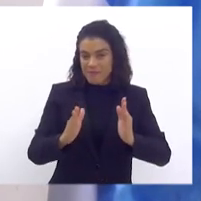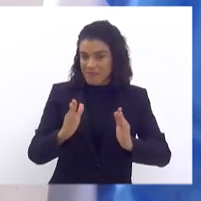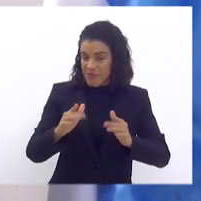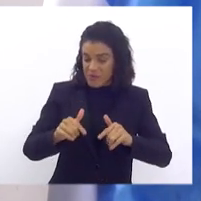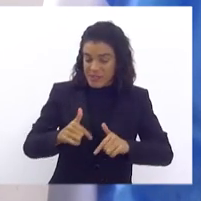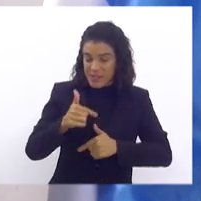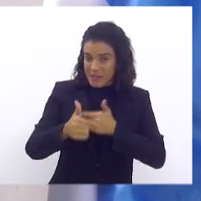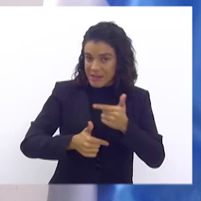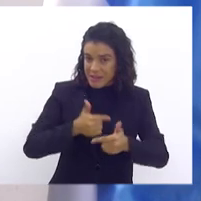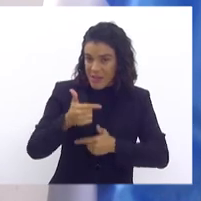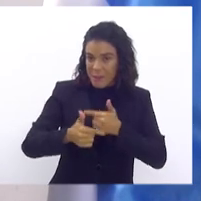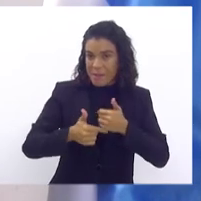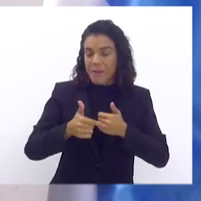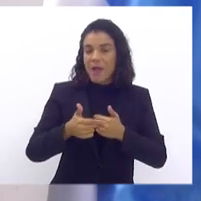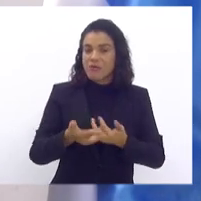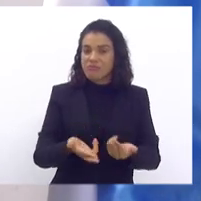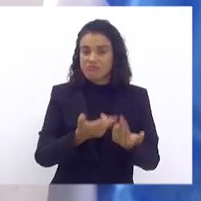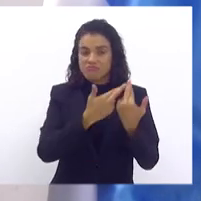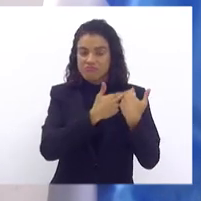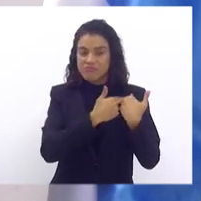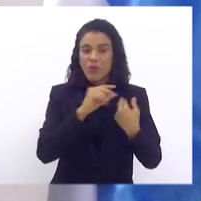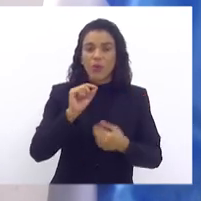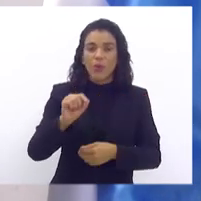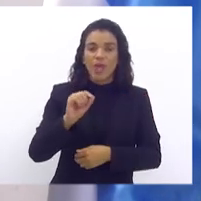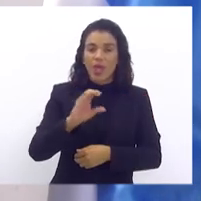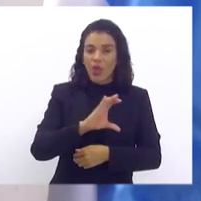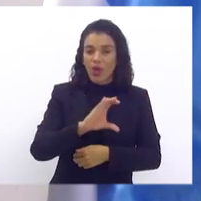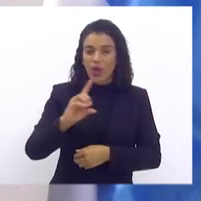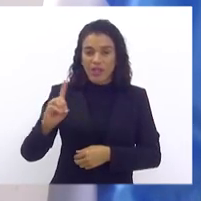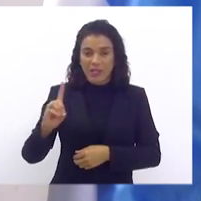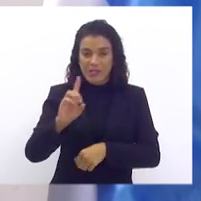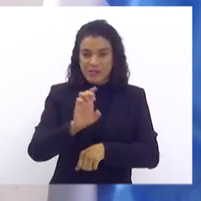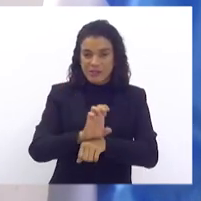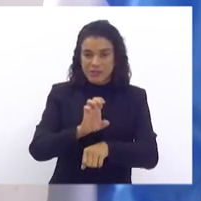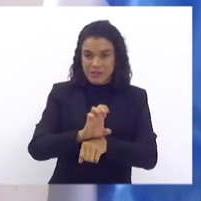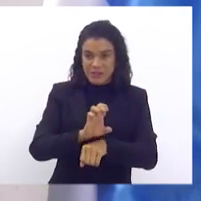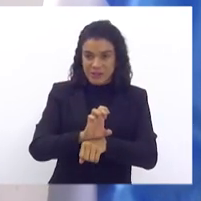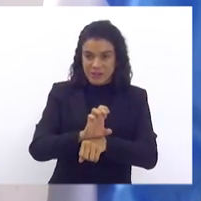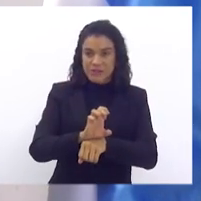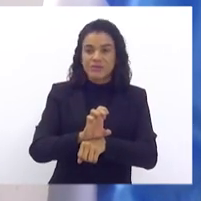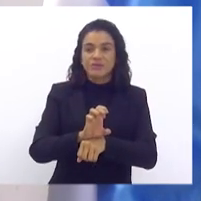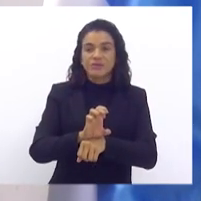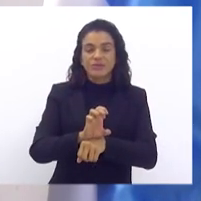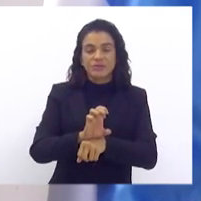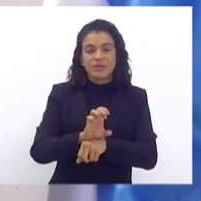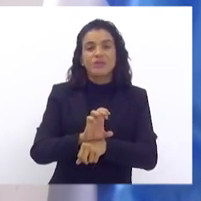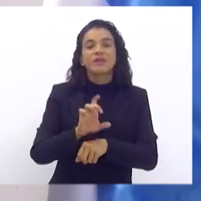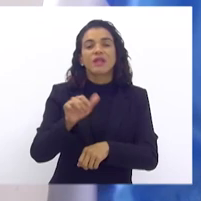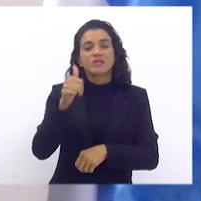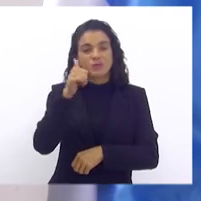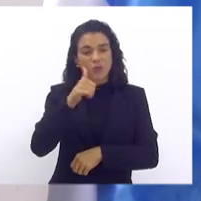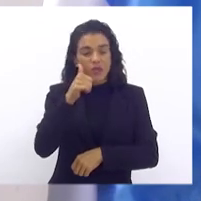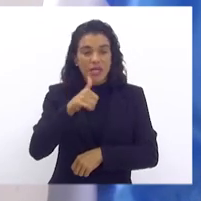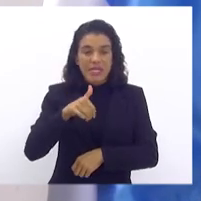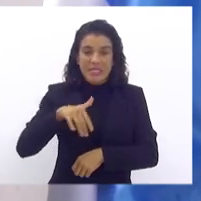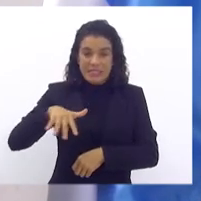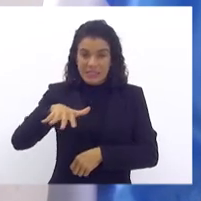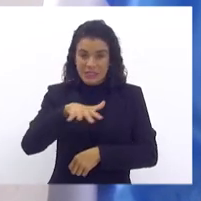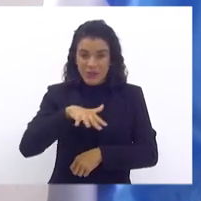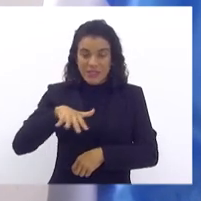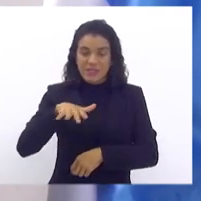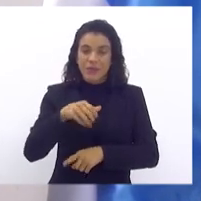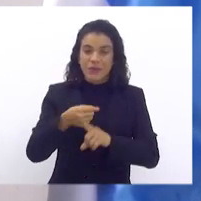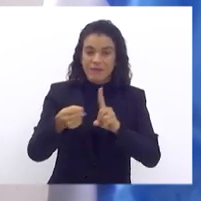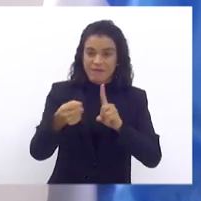exerce aqui também um papel super importante, que é da coordenação estadual da Coordenadoria das Mulheres em Situação de